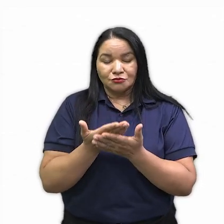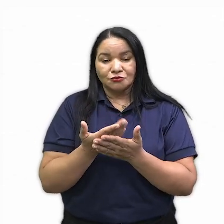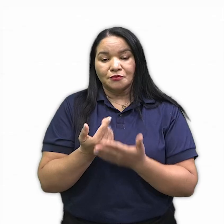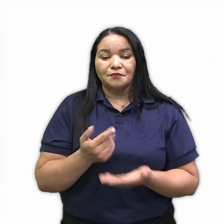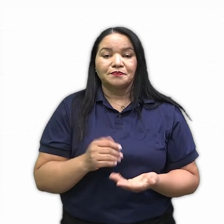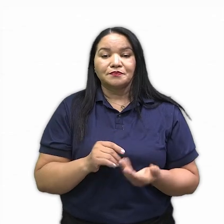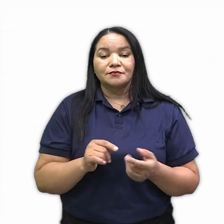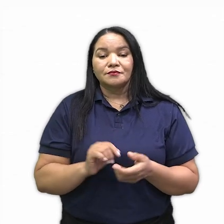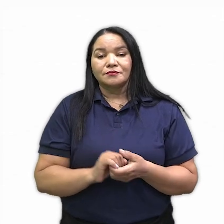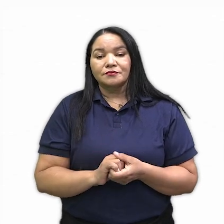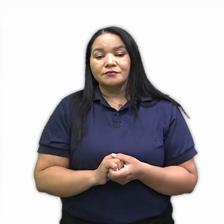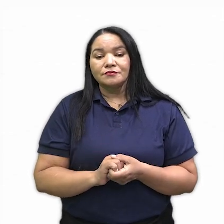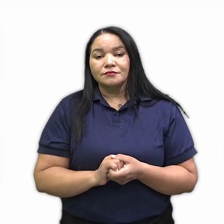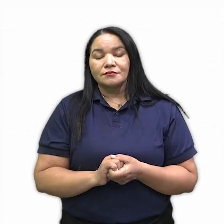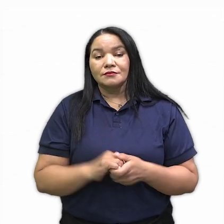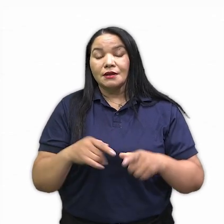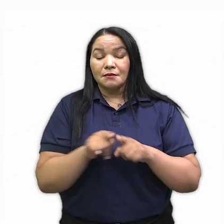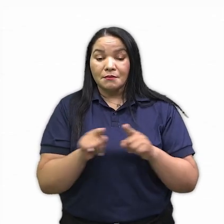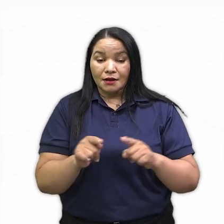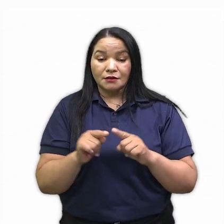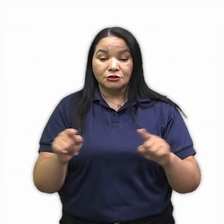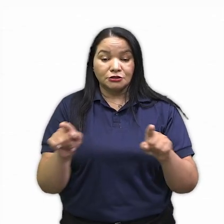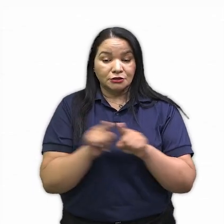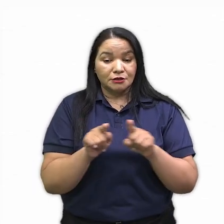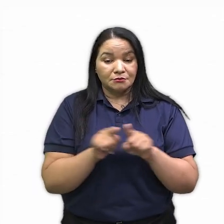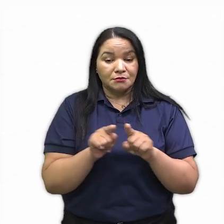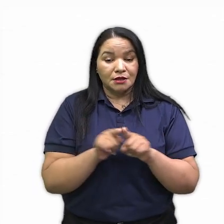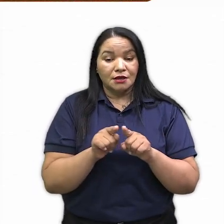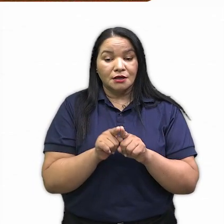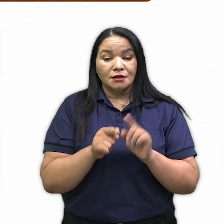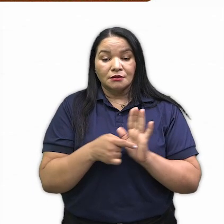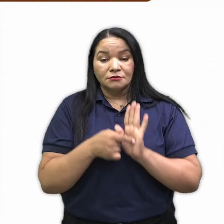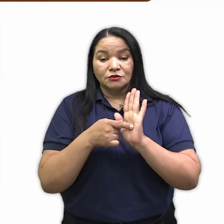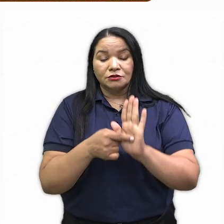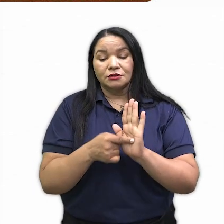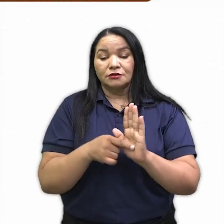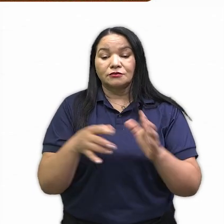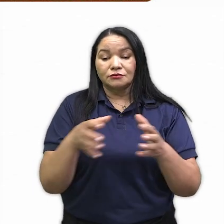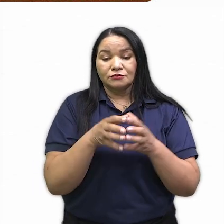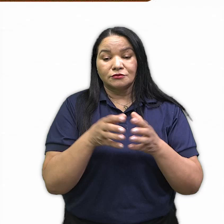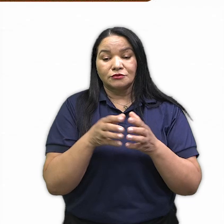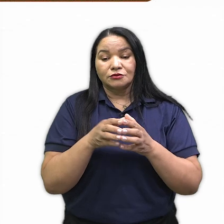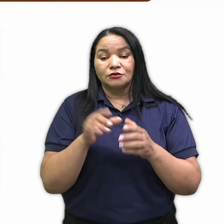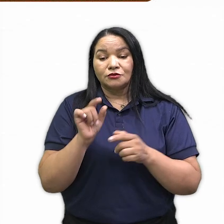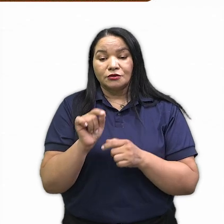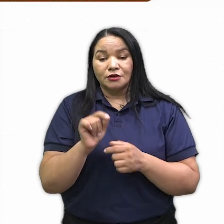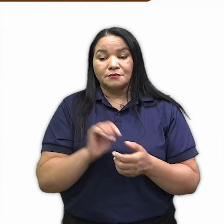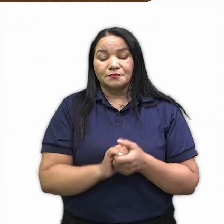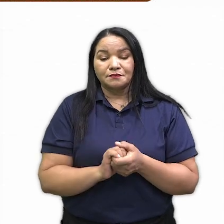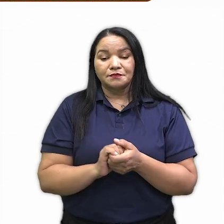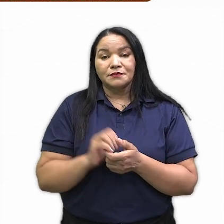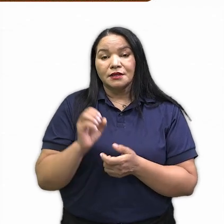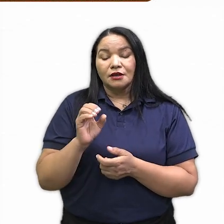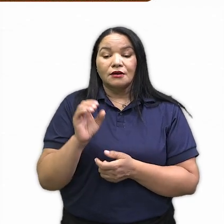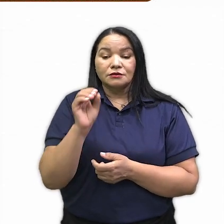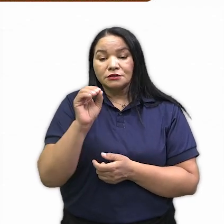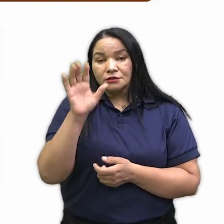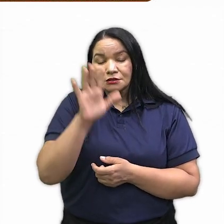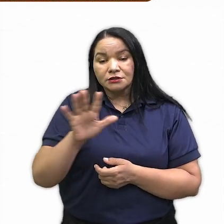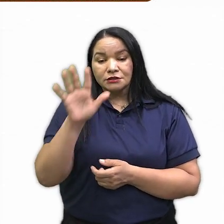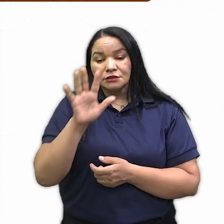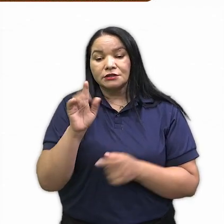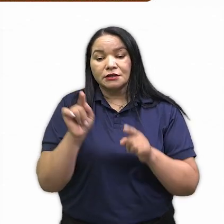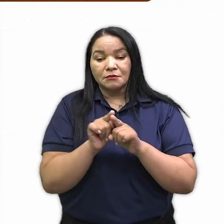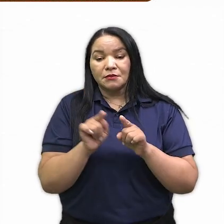estamos verificando, tá, gente? Mas também não podemos deixar de lado as etnias lá da Oceania, né,